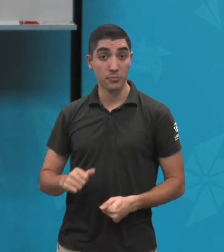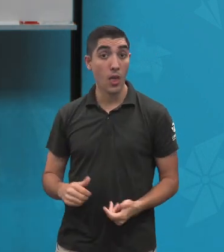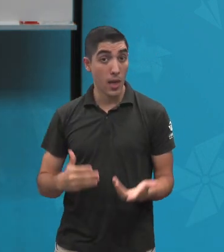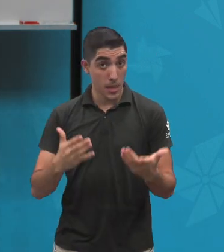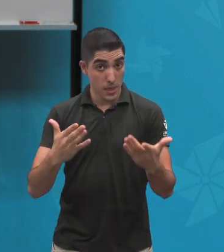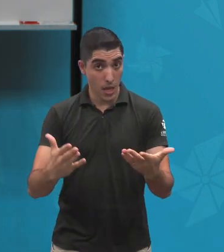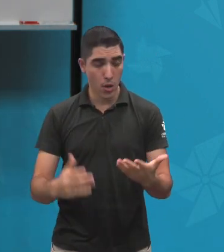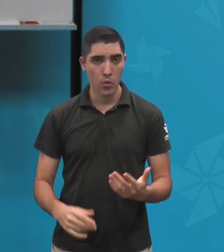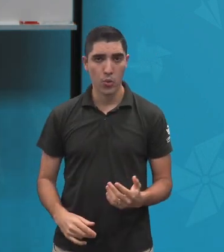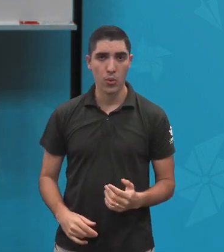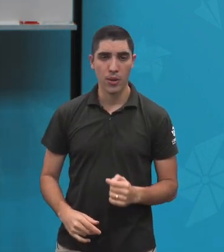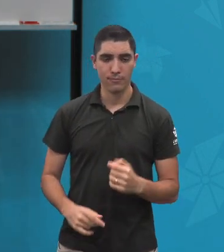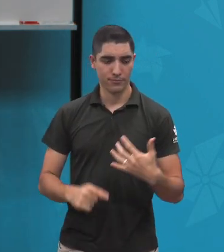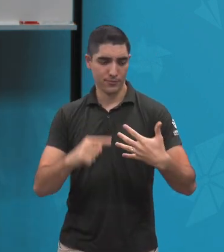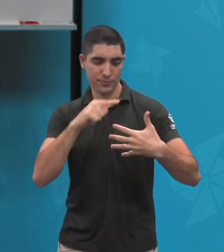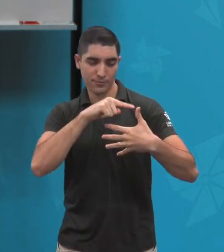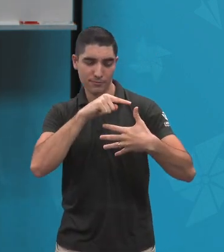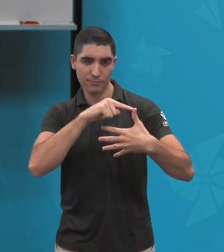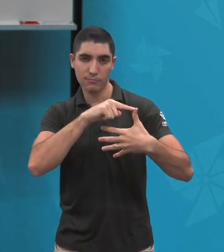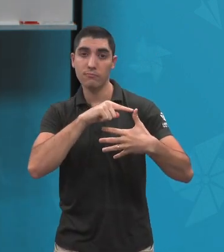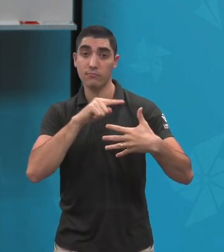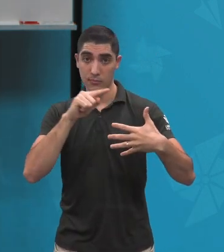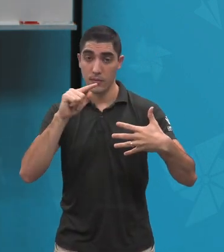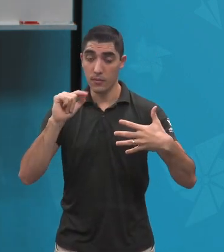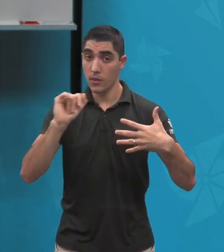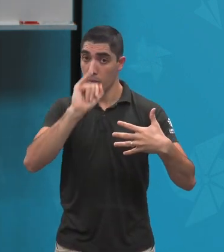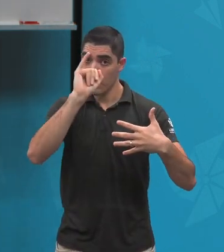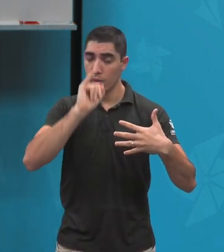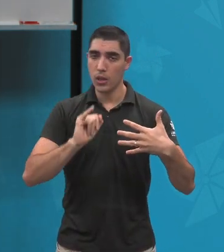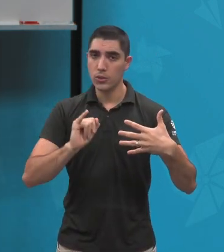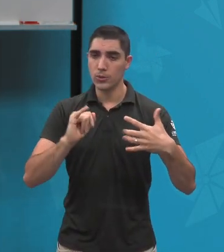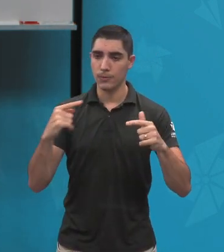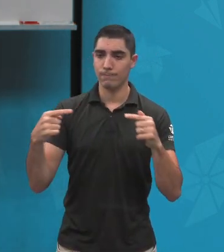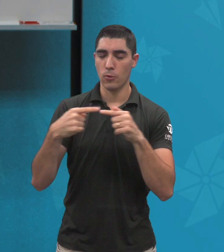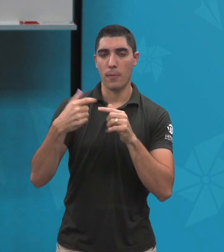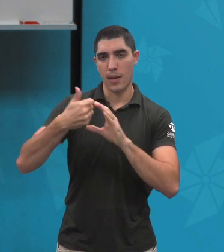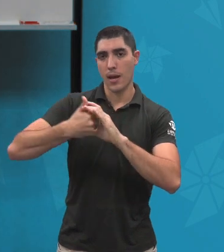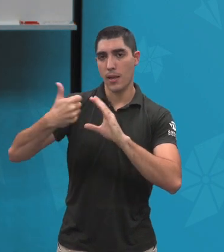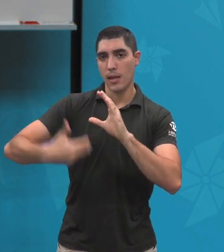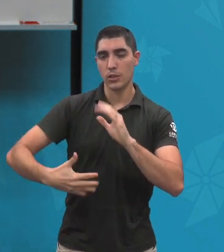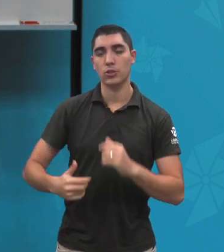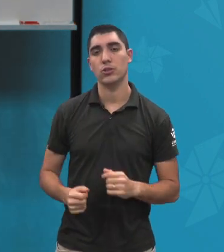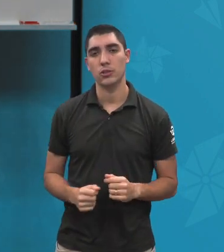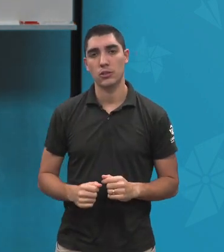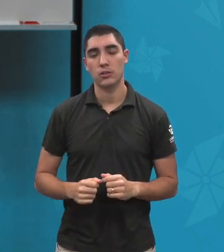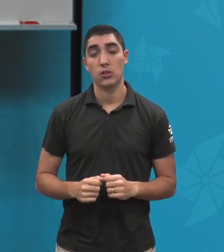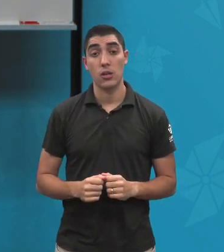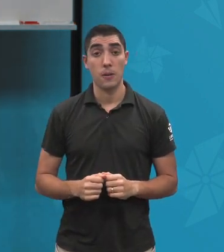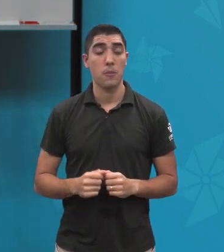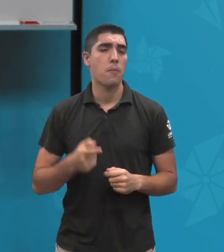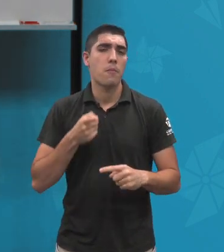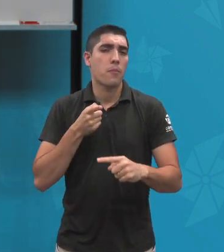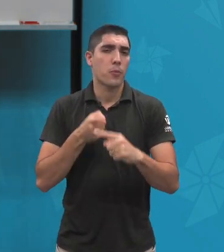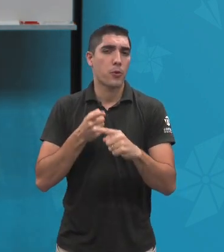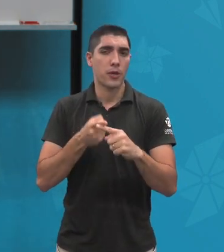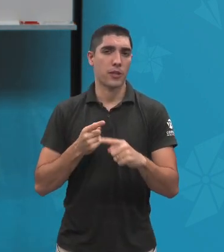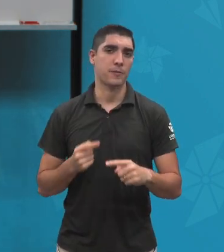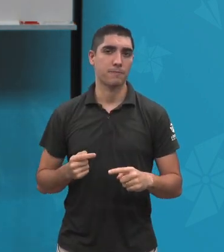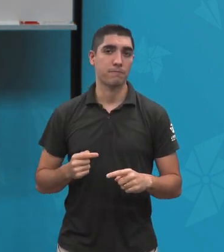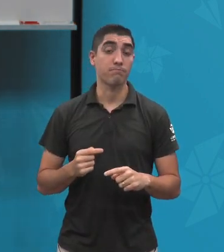tem um elemento muito importante dessa época, que ele acaba se